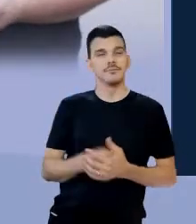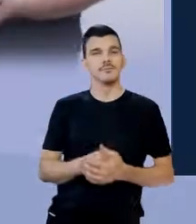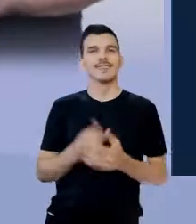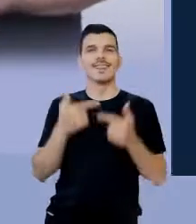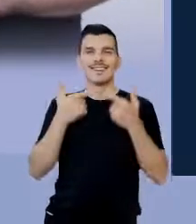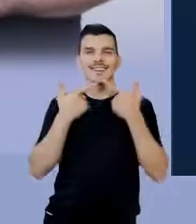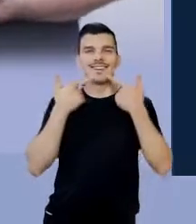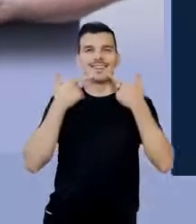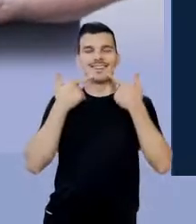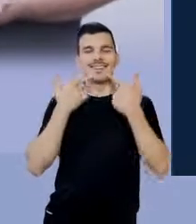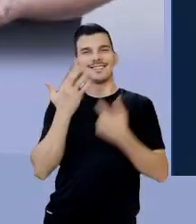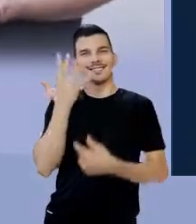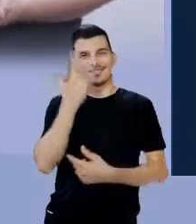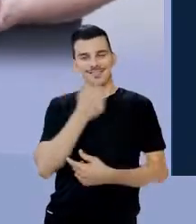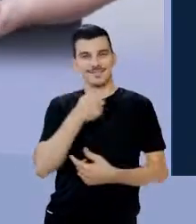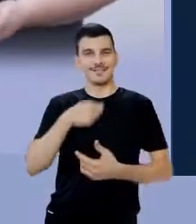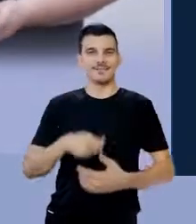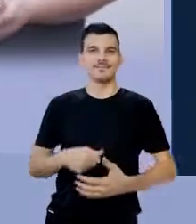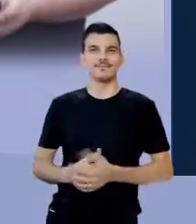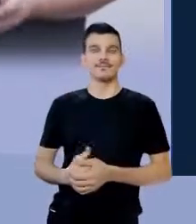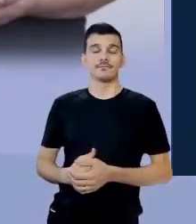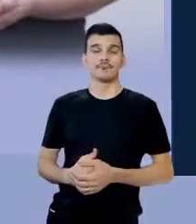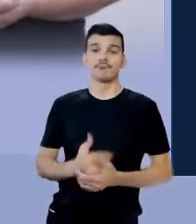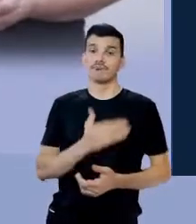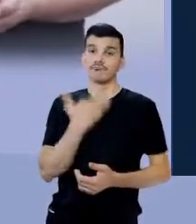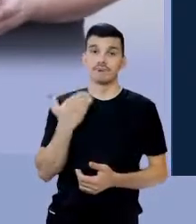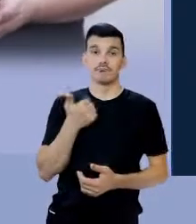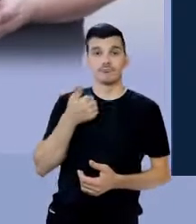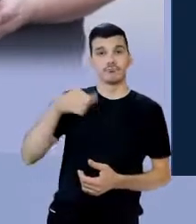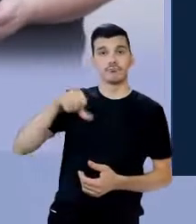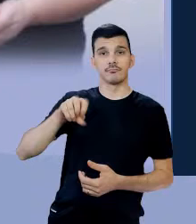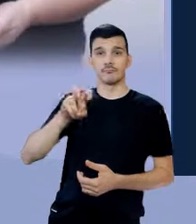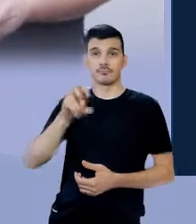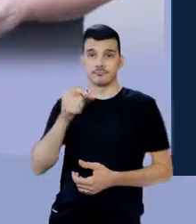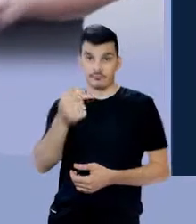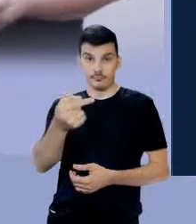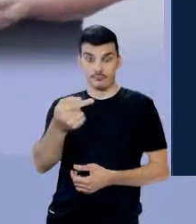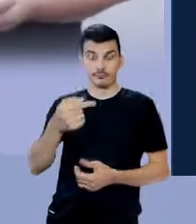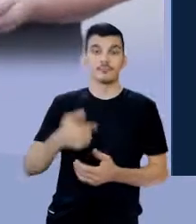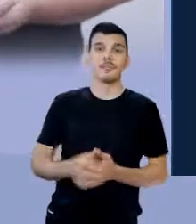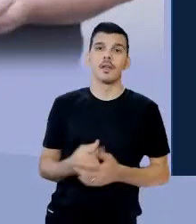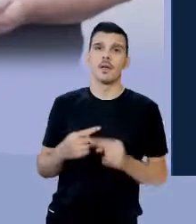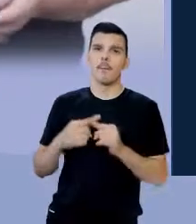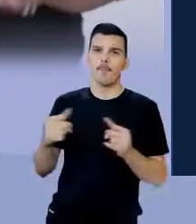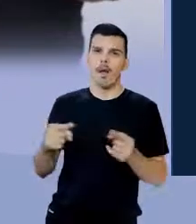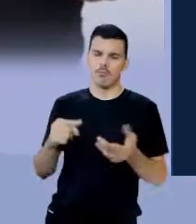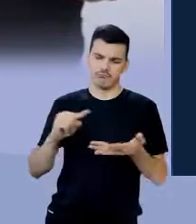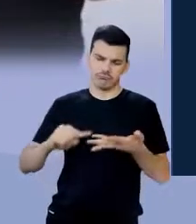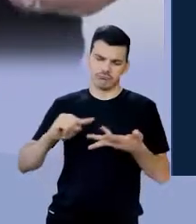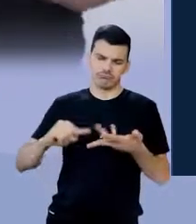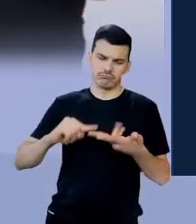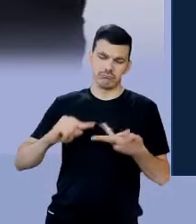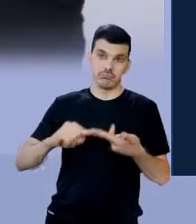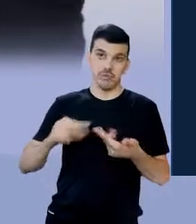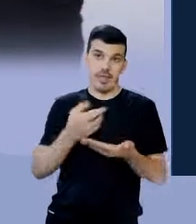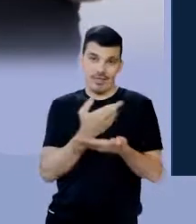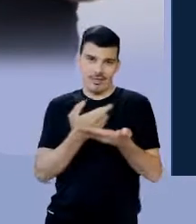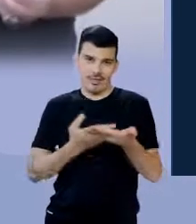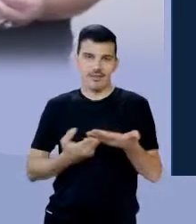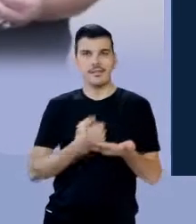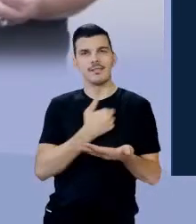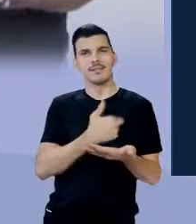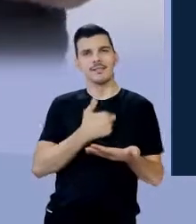Rego, olha que sorriso, olha que rosto bacana. Ele faleceu em 1957, mas registrou em